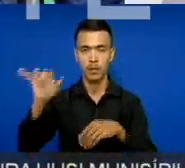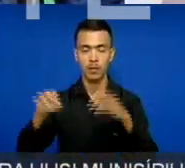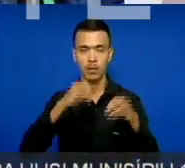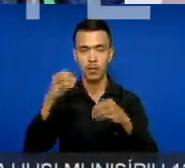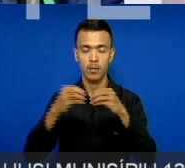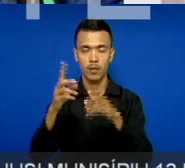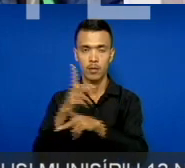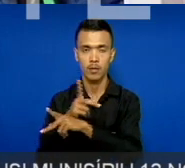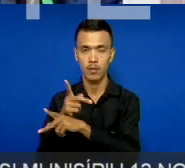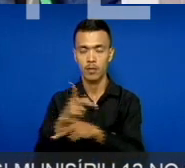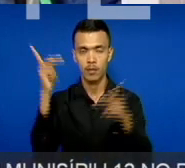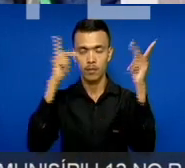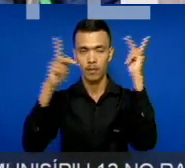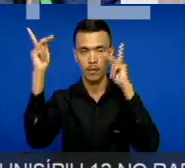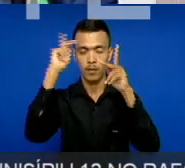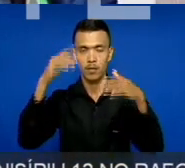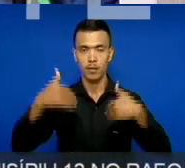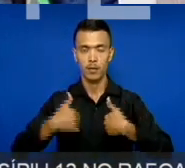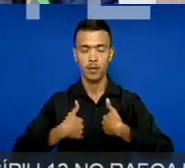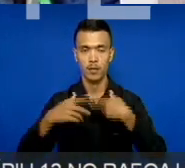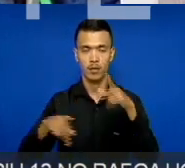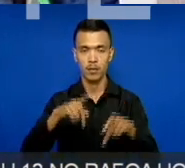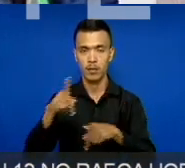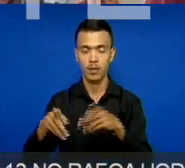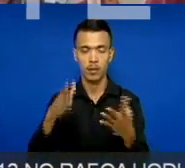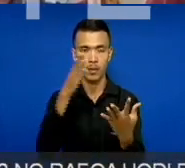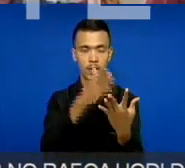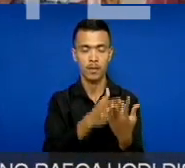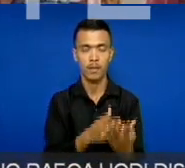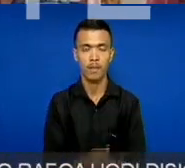sociedade niele husi município Eleu Tomás Aldanha ba RTTL